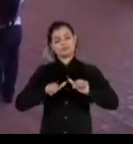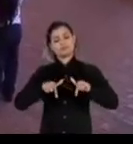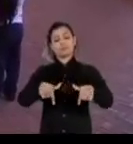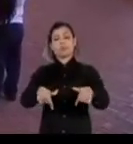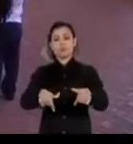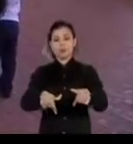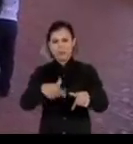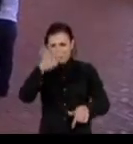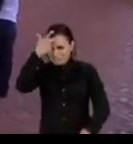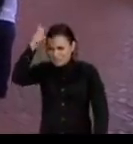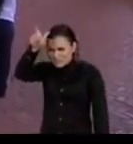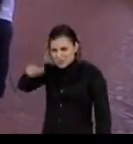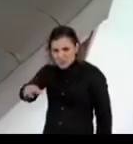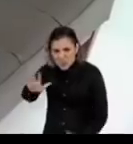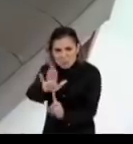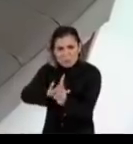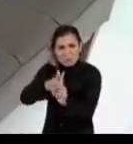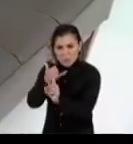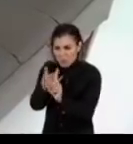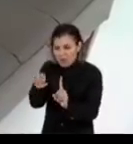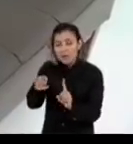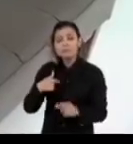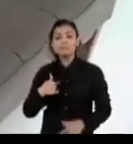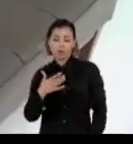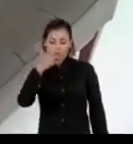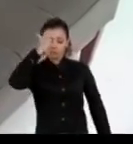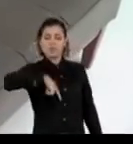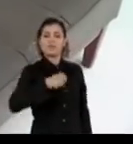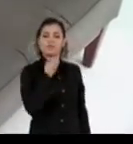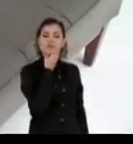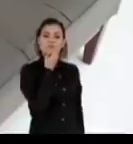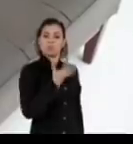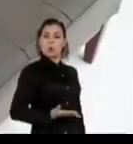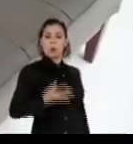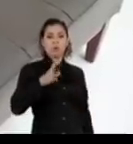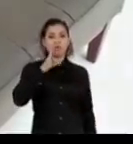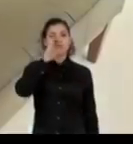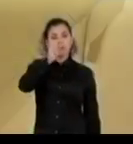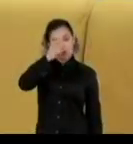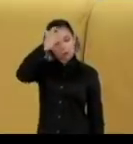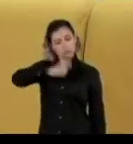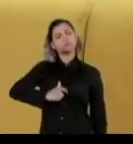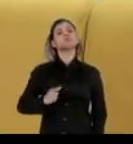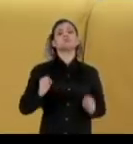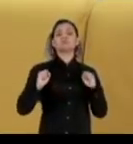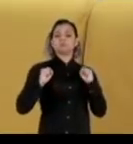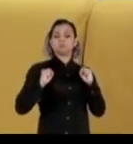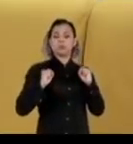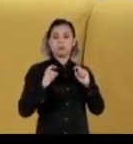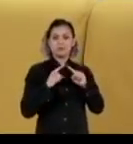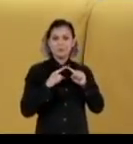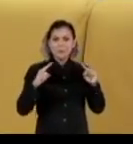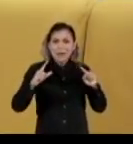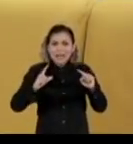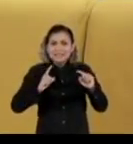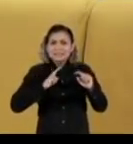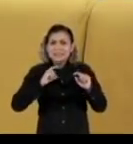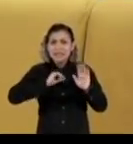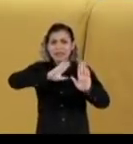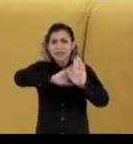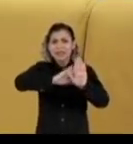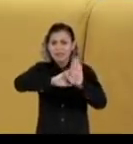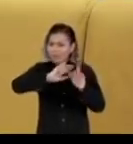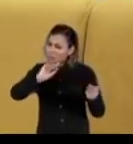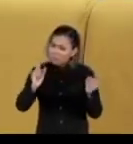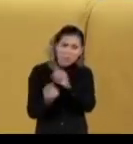de bullying precisa se reconhecer como forte. Junto a essa característica, existe uma hierarquia de valores